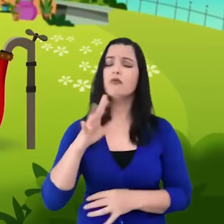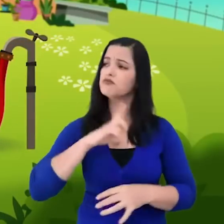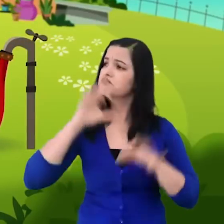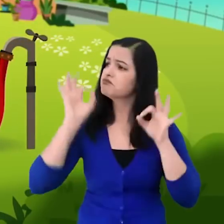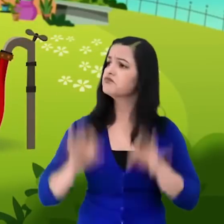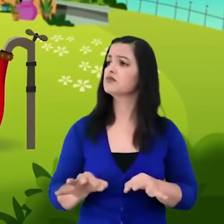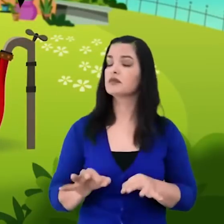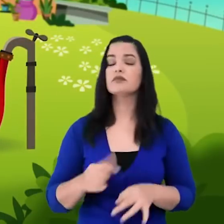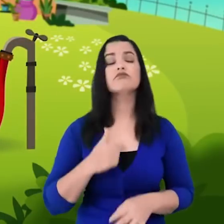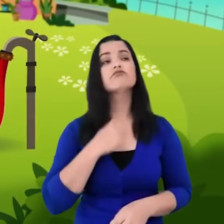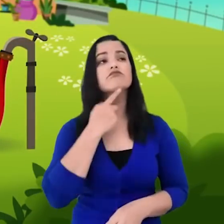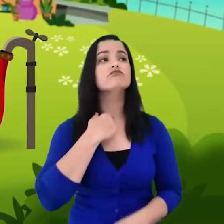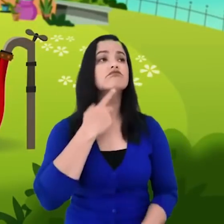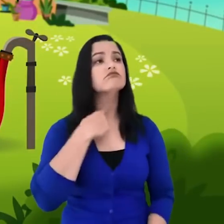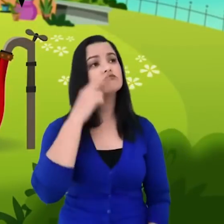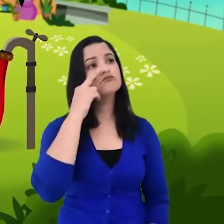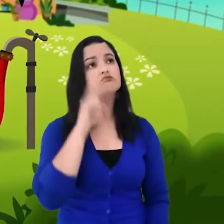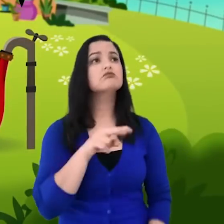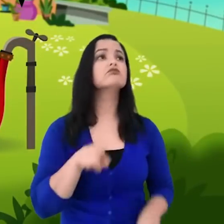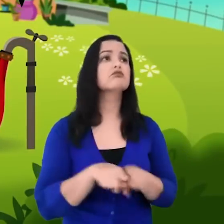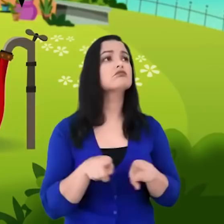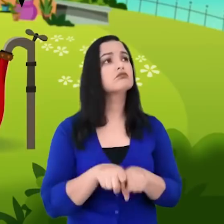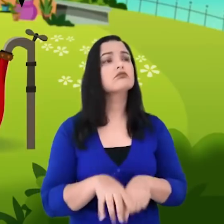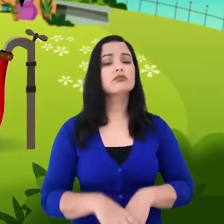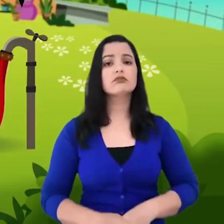Ah, eu queria ver o arco-íris.